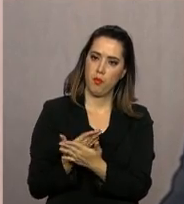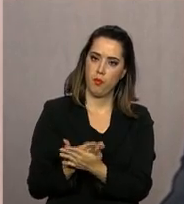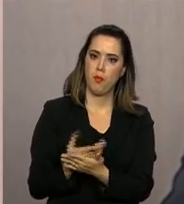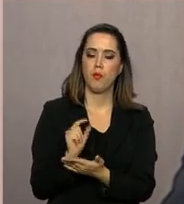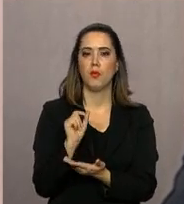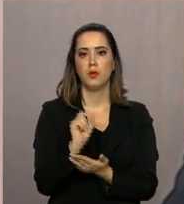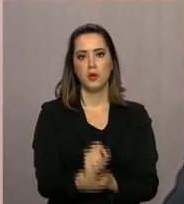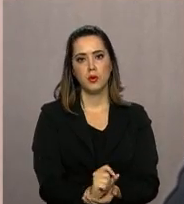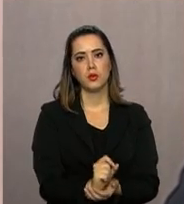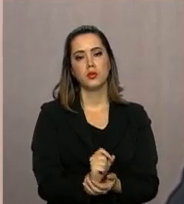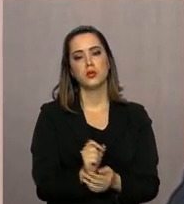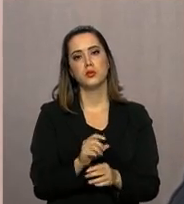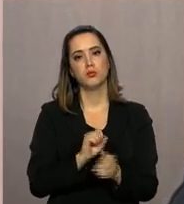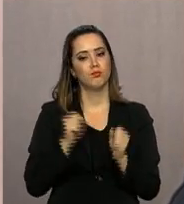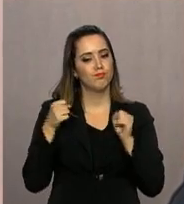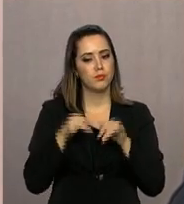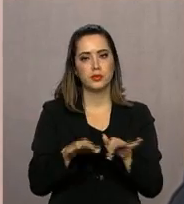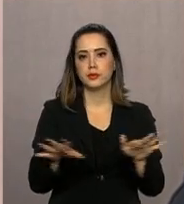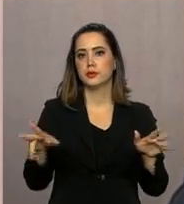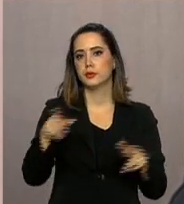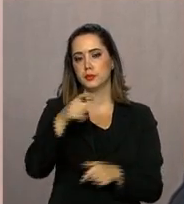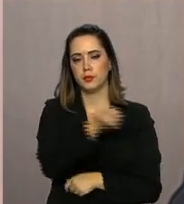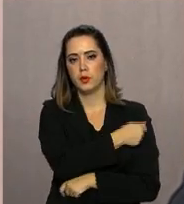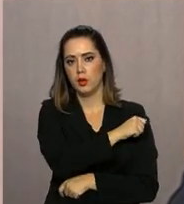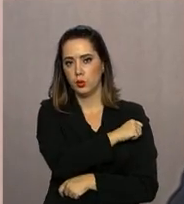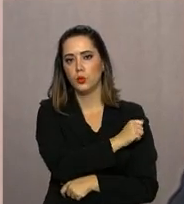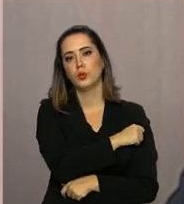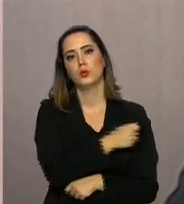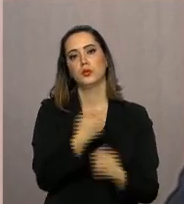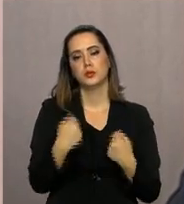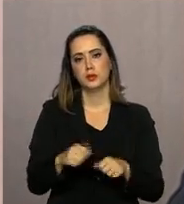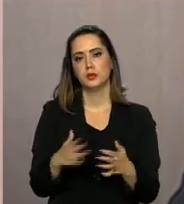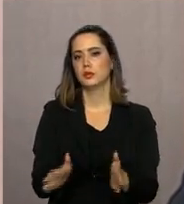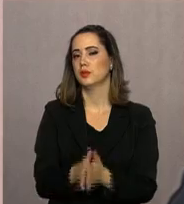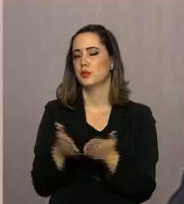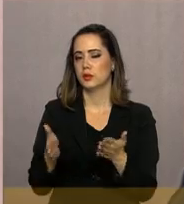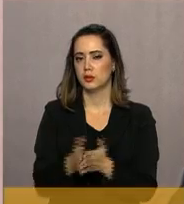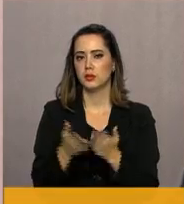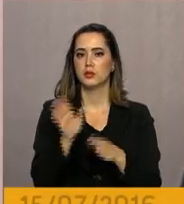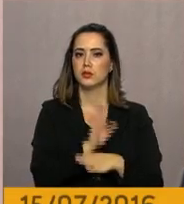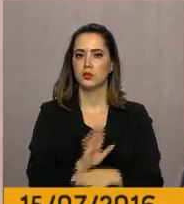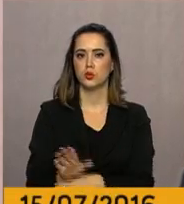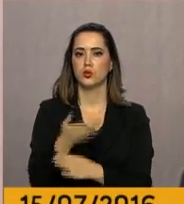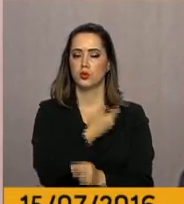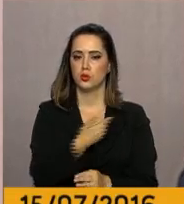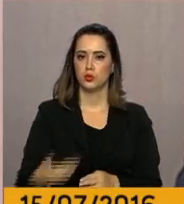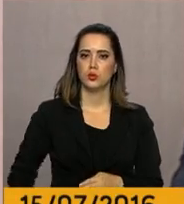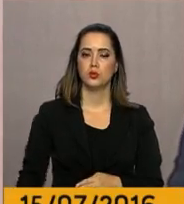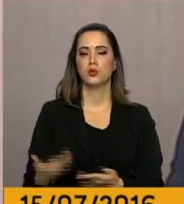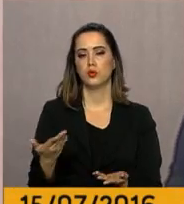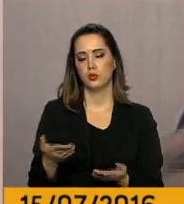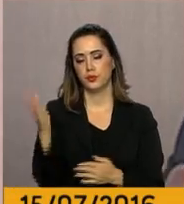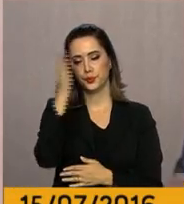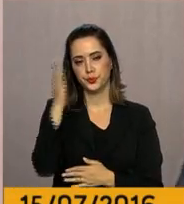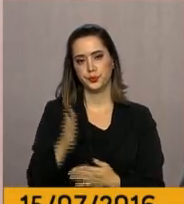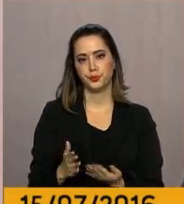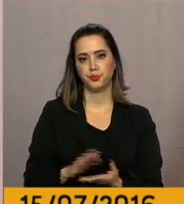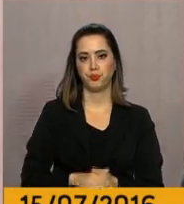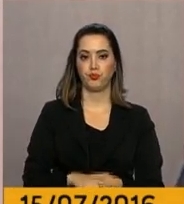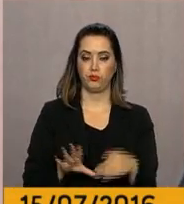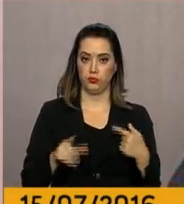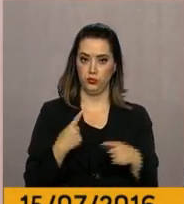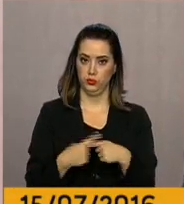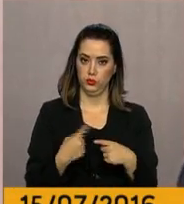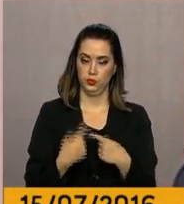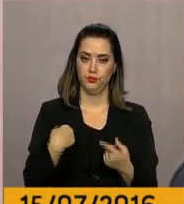parciais para milhares de estudantes carentes, pobres e que precisam de apoio do Estado brasileiro. Então, em termos gerais, eu